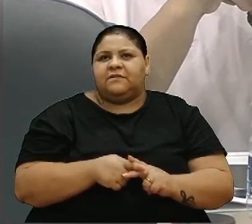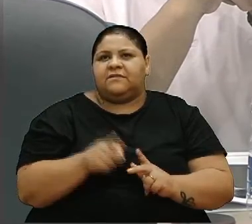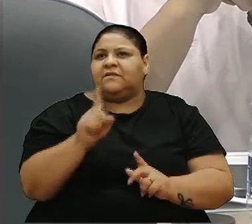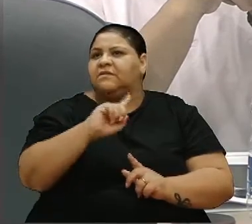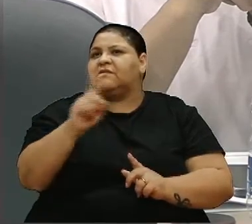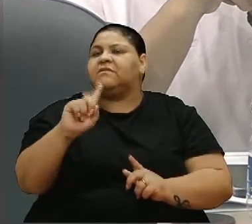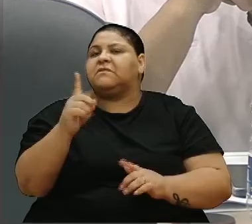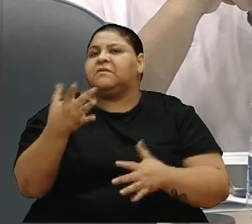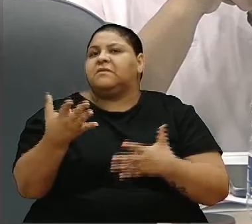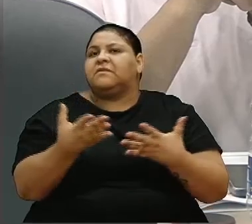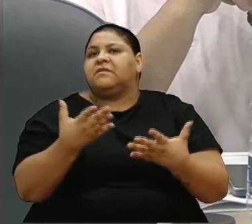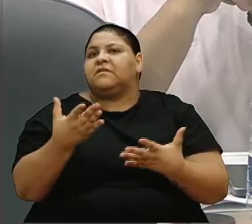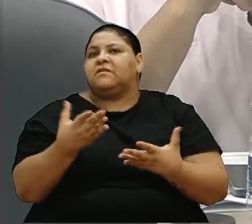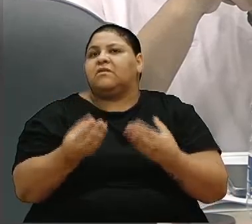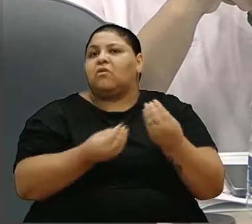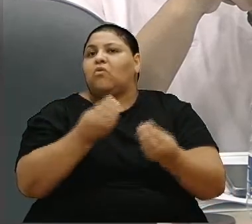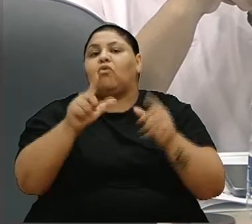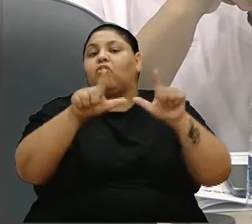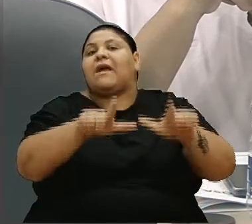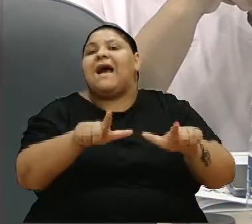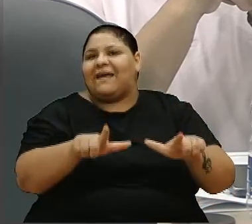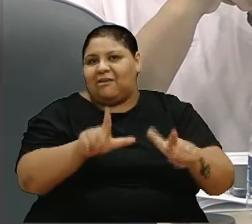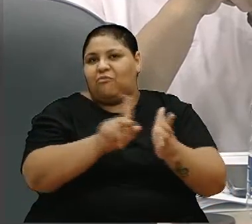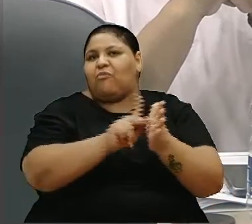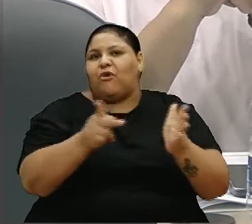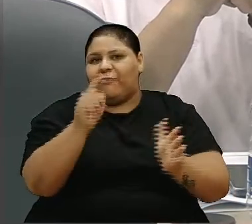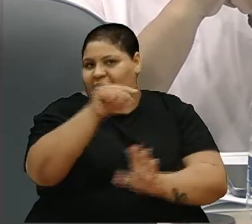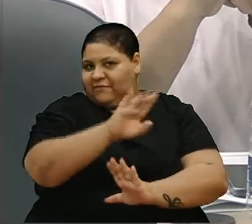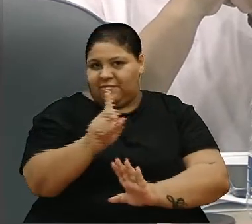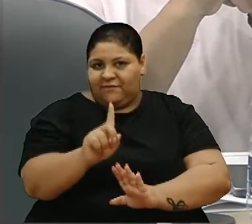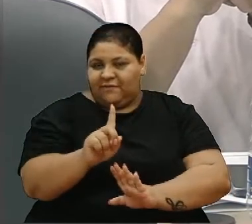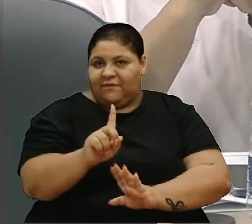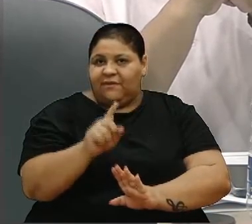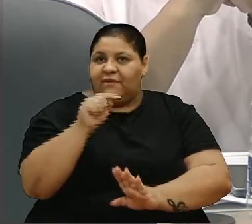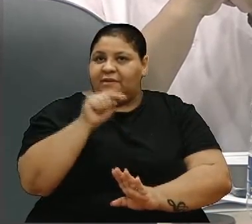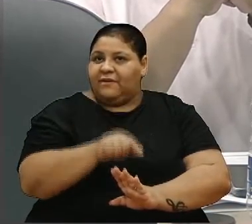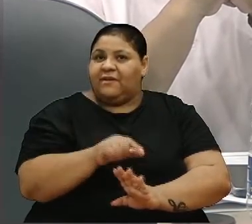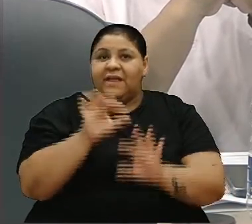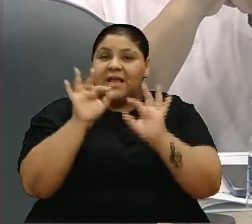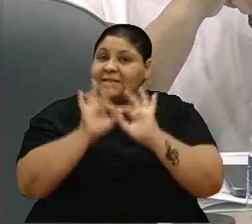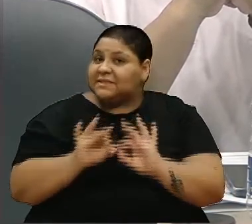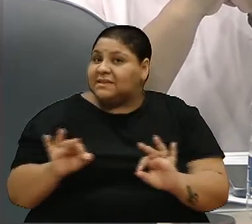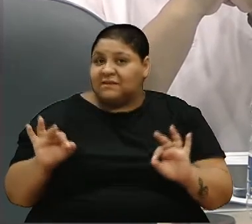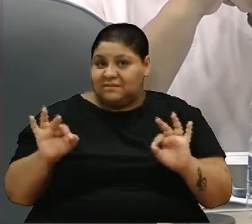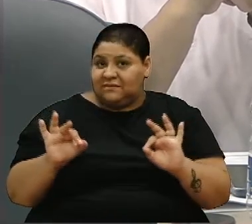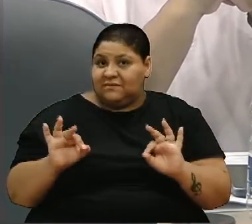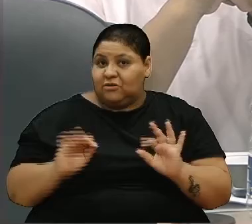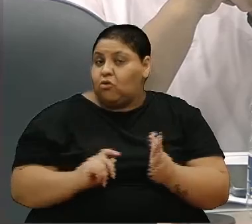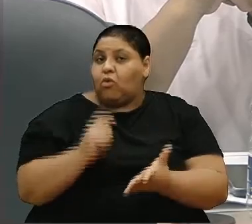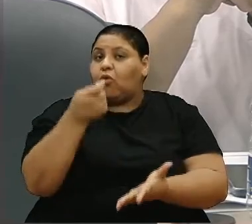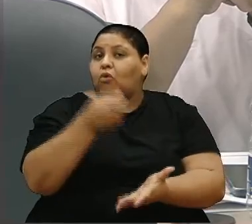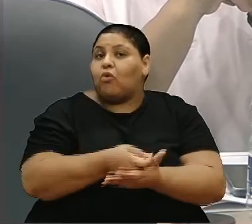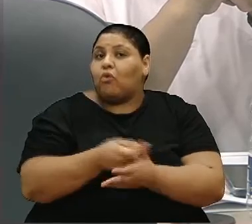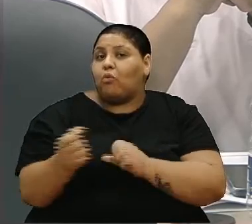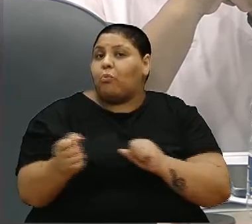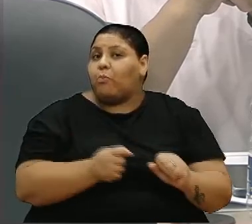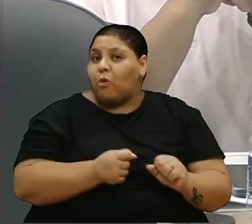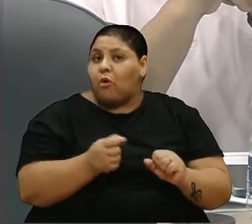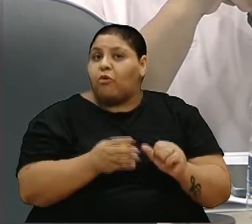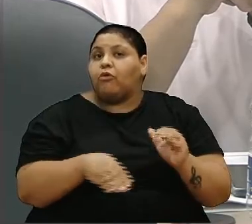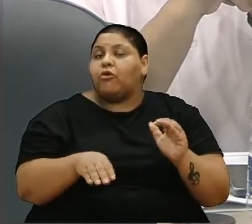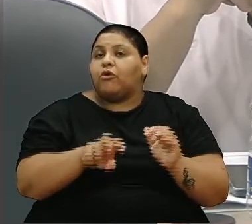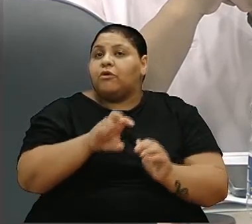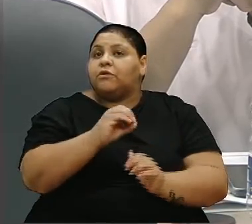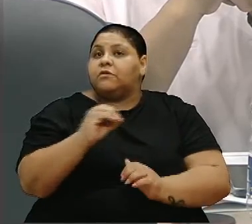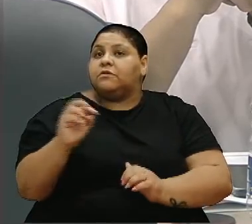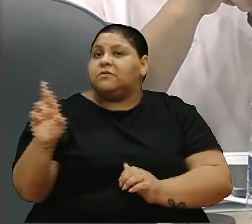não é a questão de onde ele vai estar. Entende? Então, assim, pessoal, é uma coisa muito simples. O custo, que pode chegar a 500